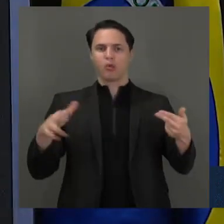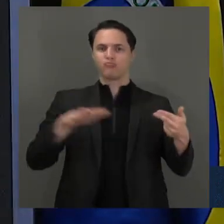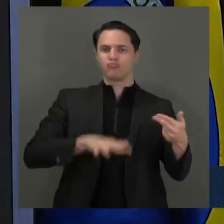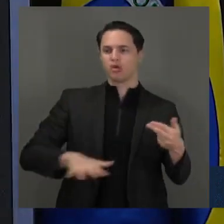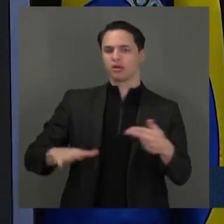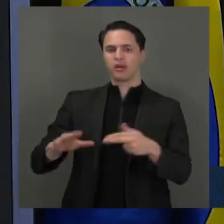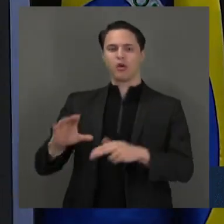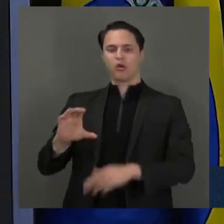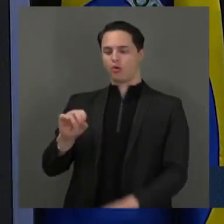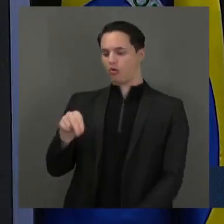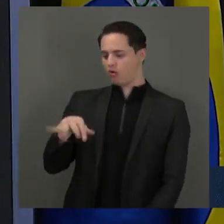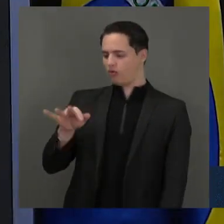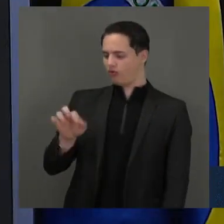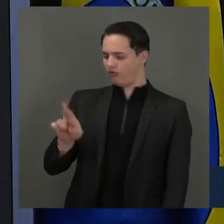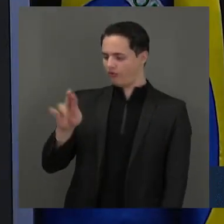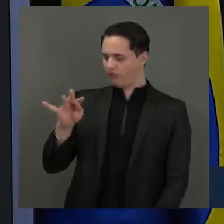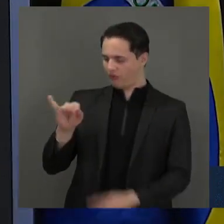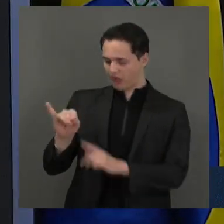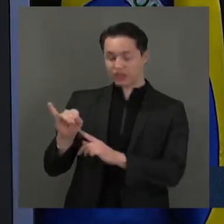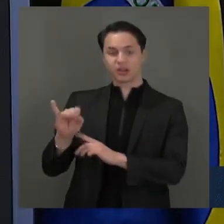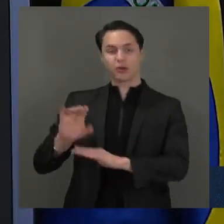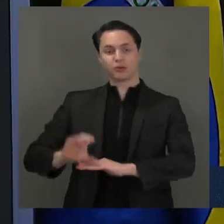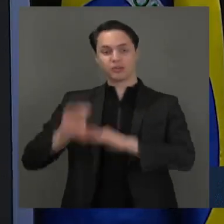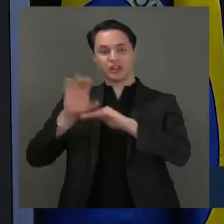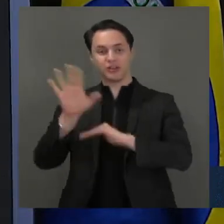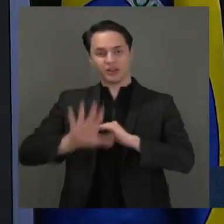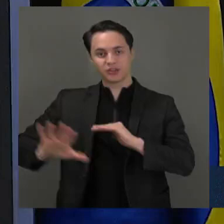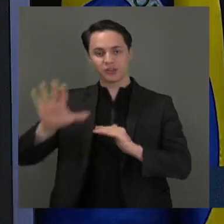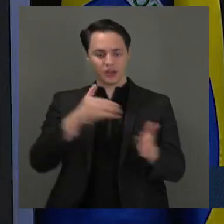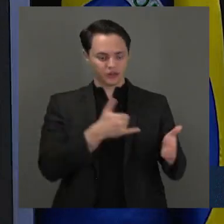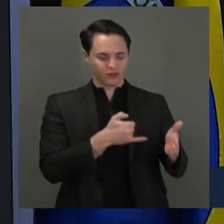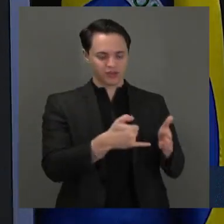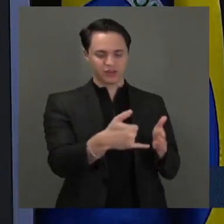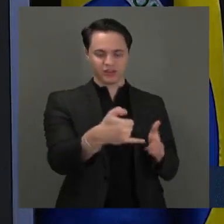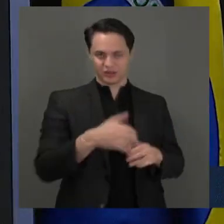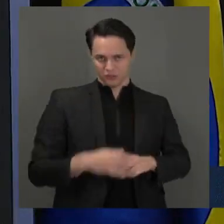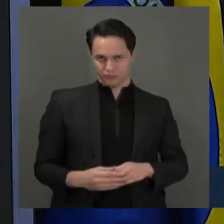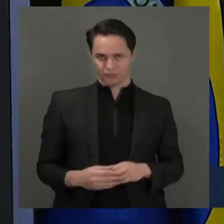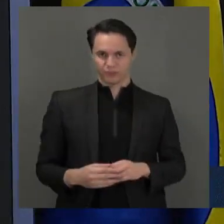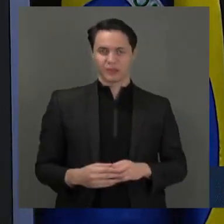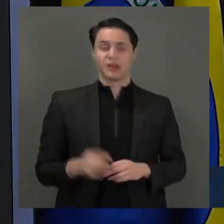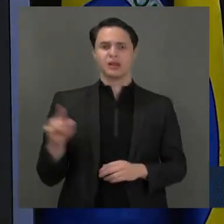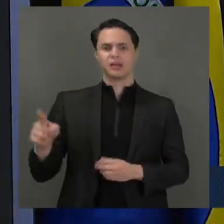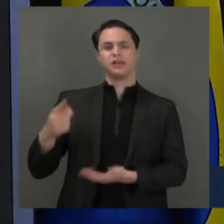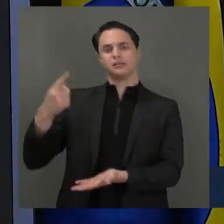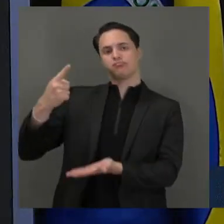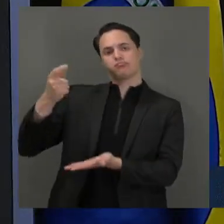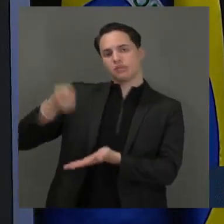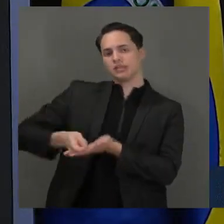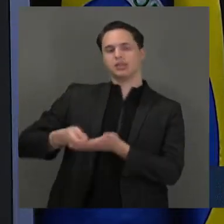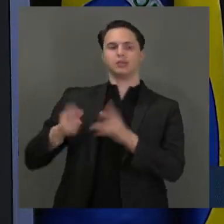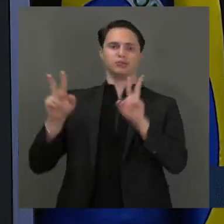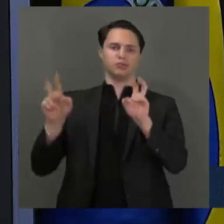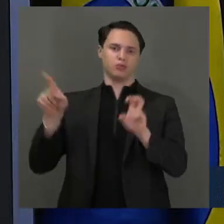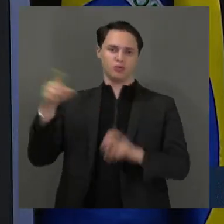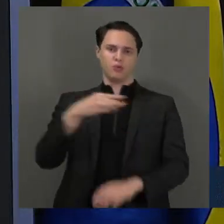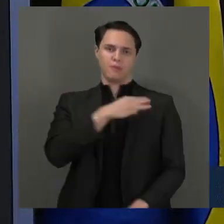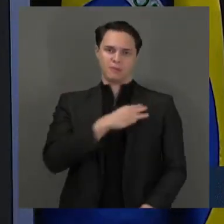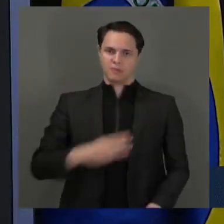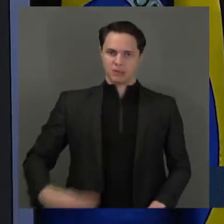Fertilizantes e Nutrição de Plantas, o qual é presidido pelo